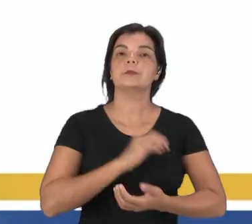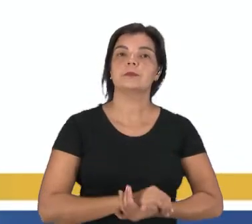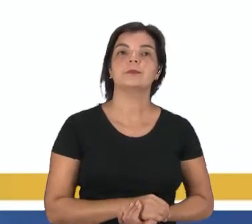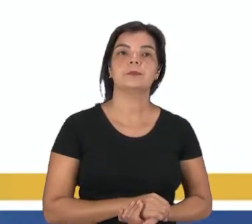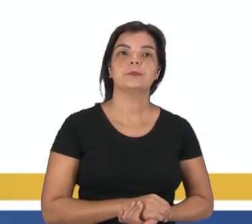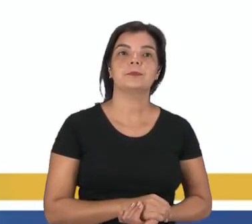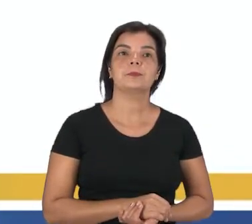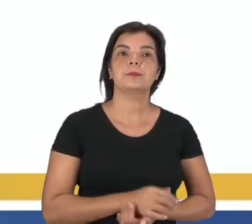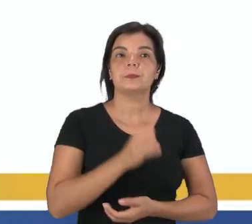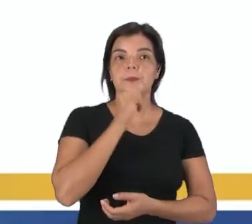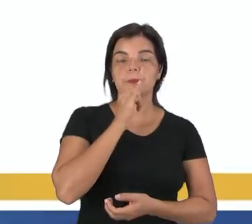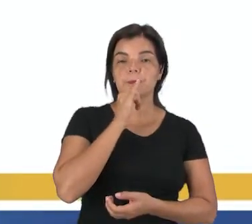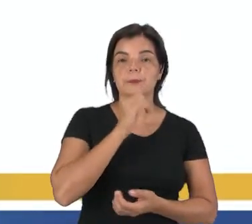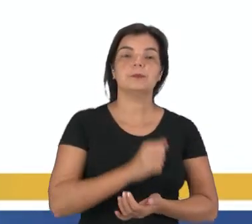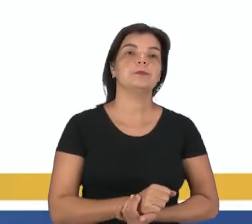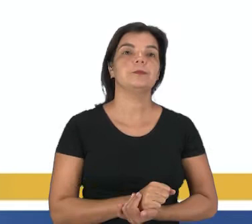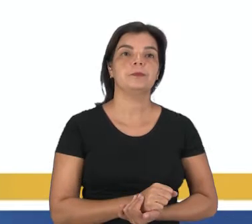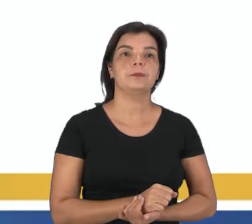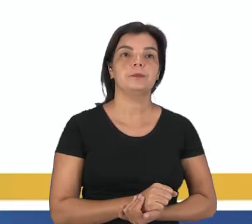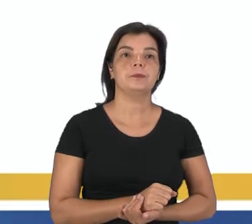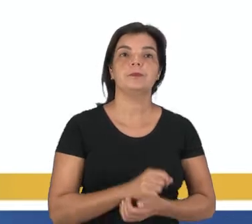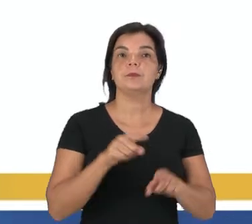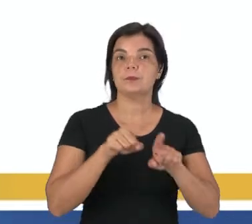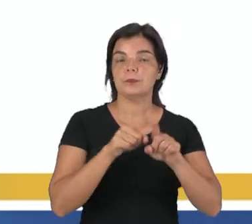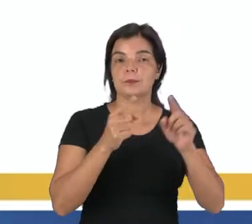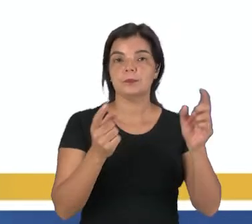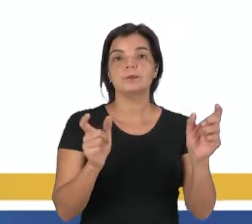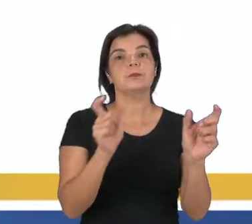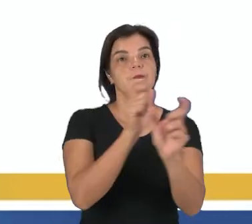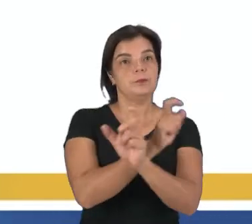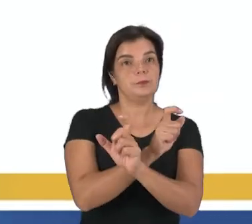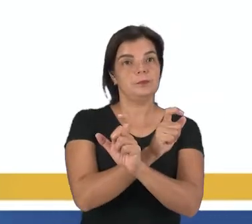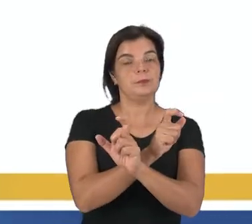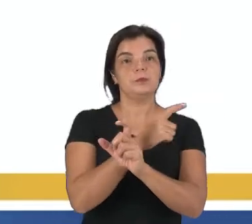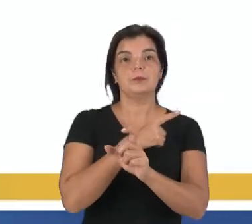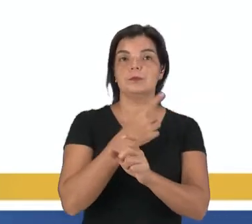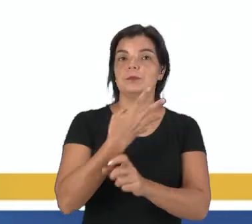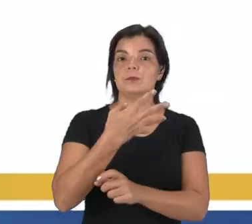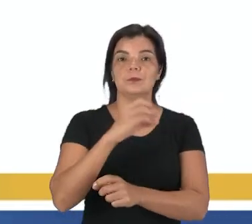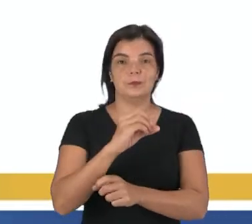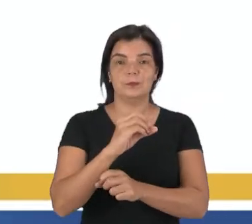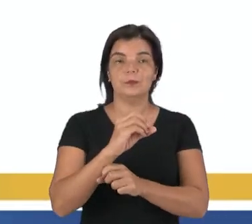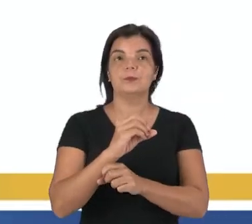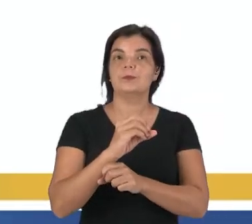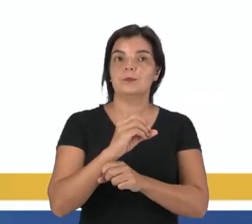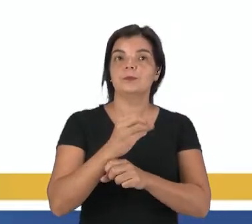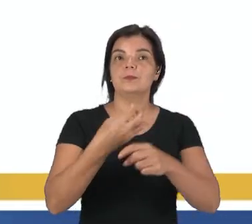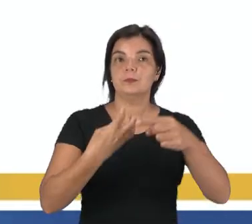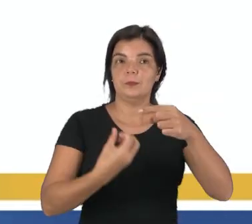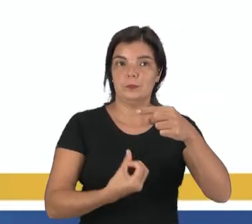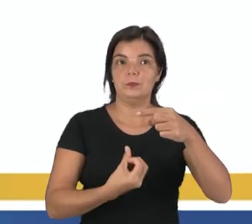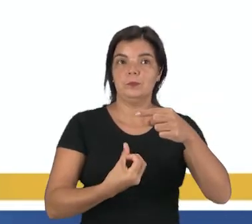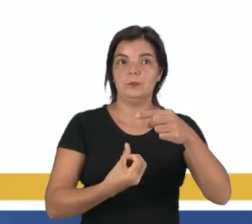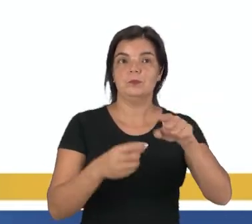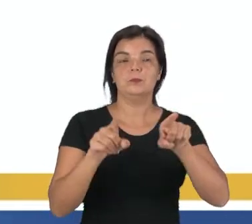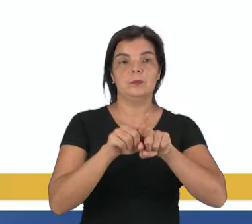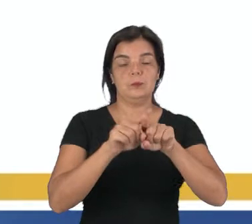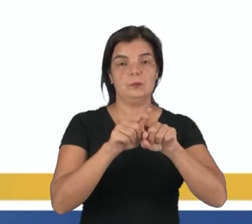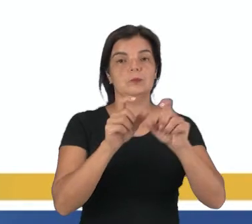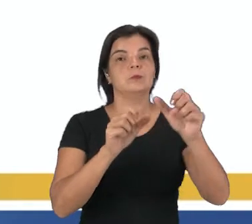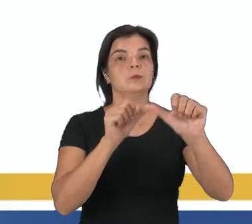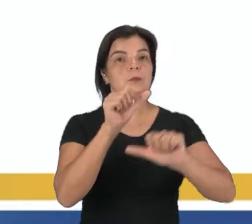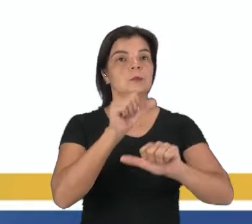sempre a mesma. Sempre tendo ali o inverso, né? Eu não vou ter 40 sobre 6, eu tenho 40 sobre o inverso de